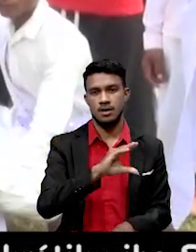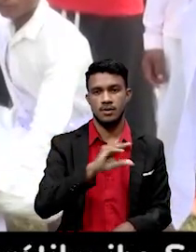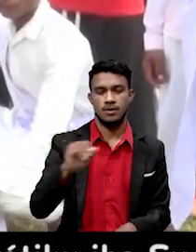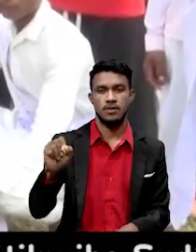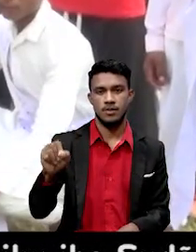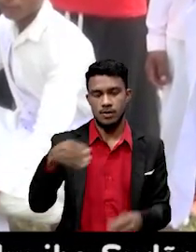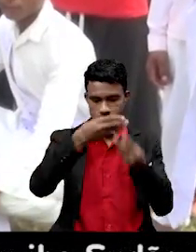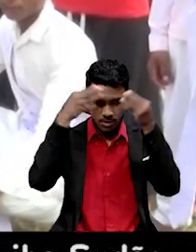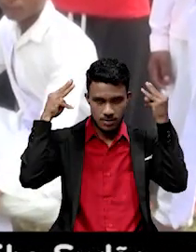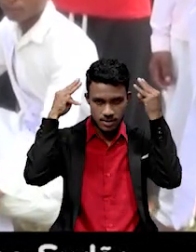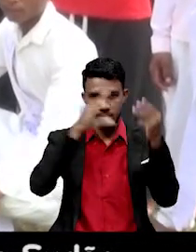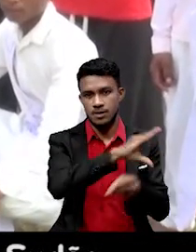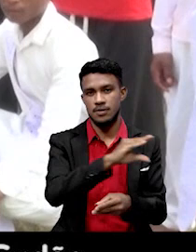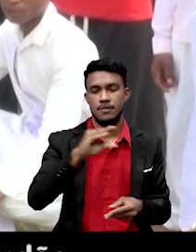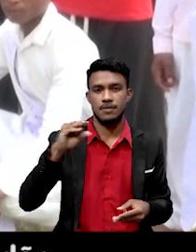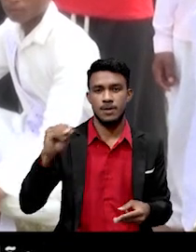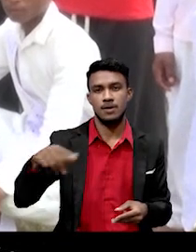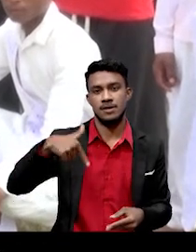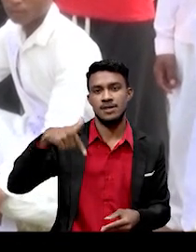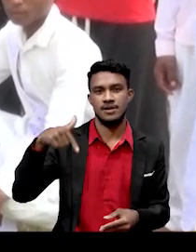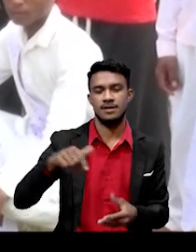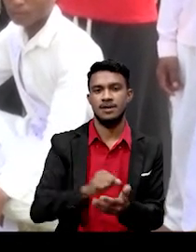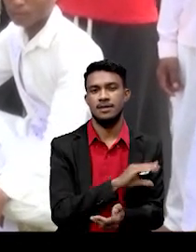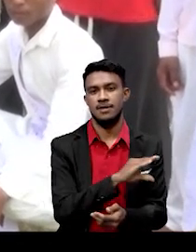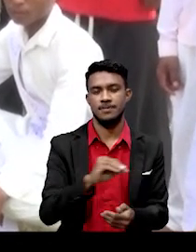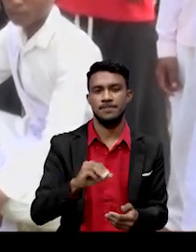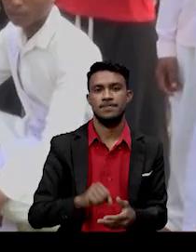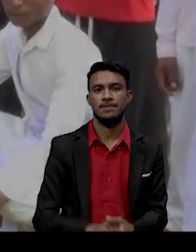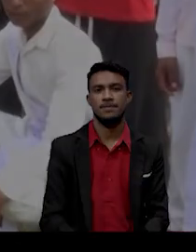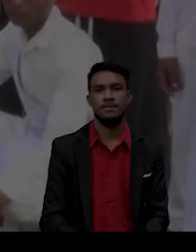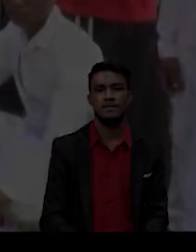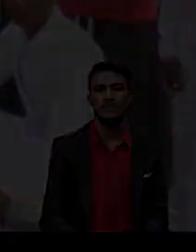Dewata, Pesazara no 77, Napoleão Xavier, Ziemen.